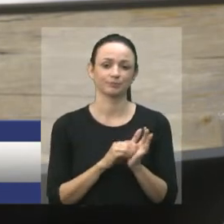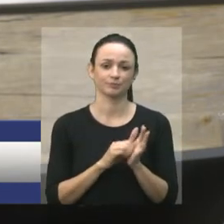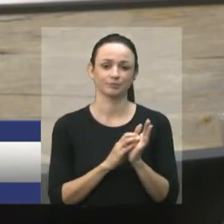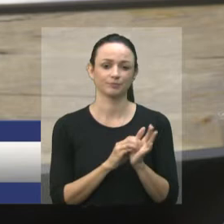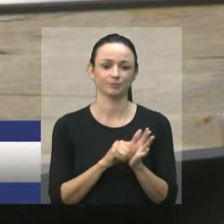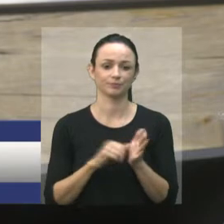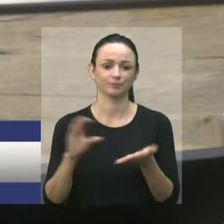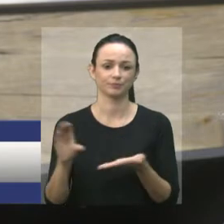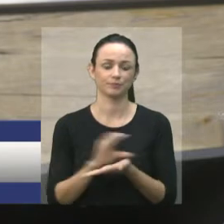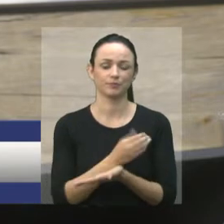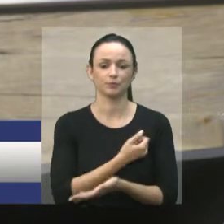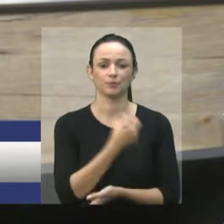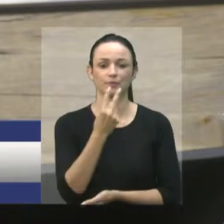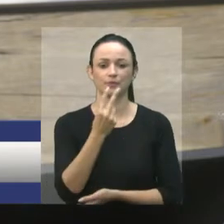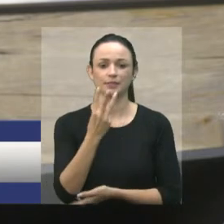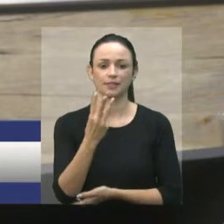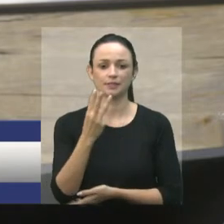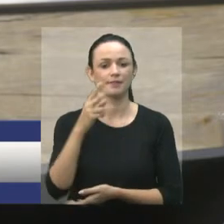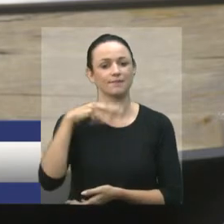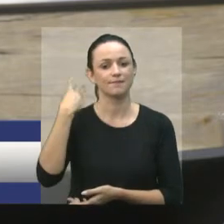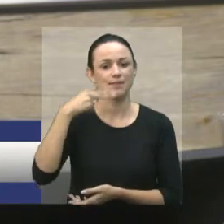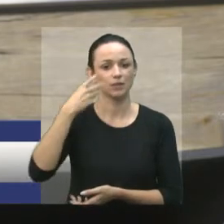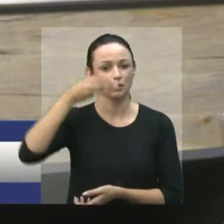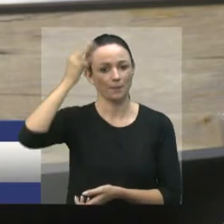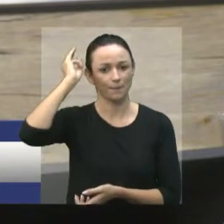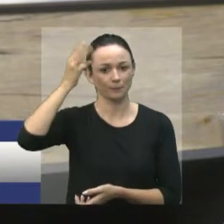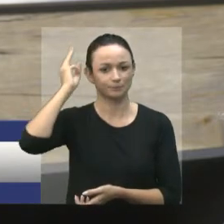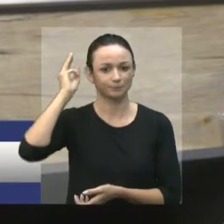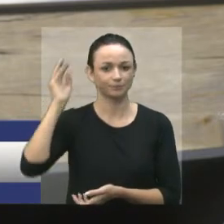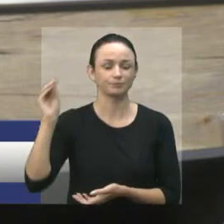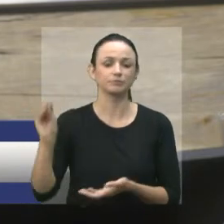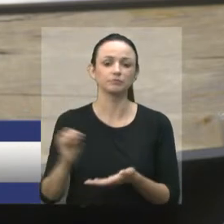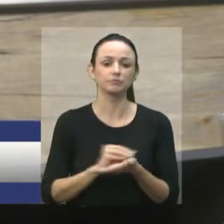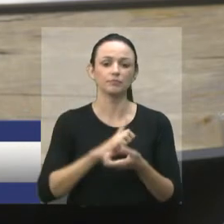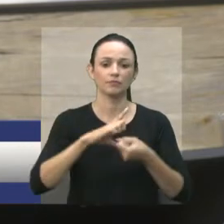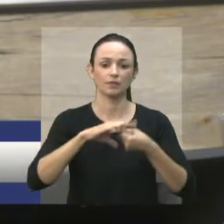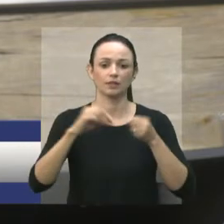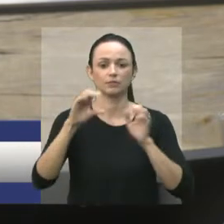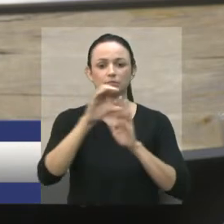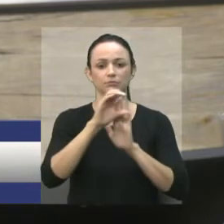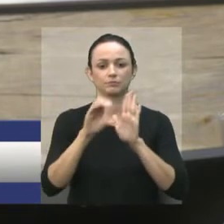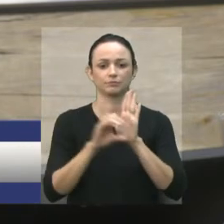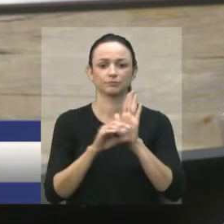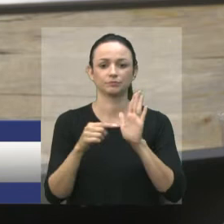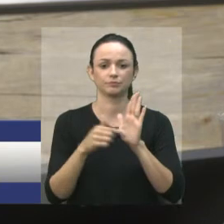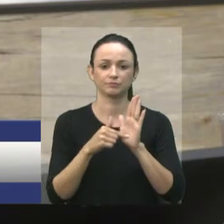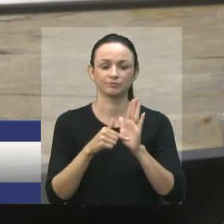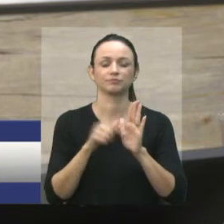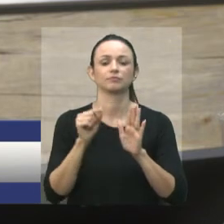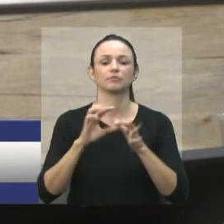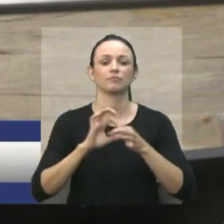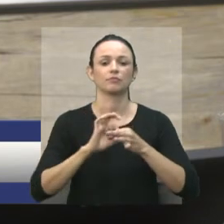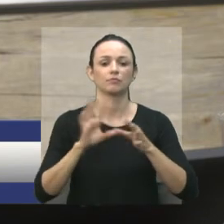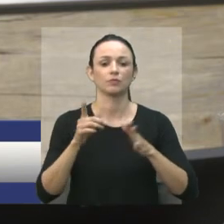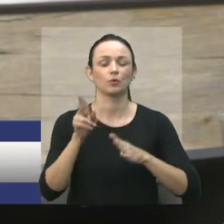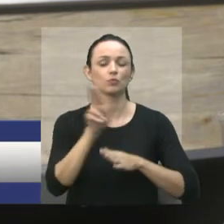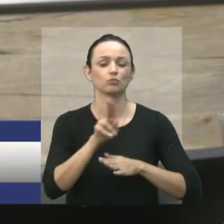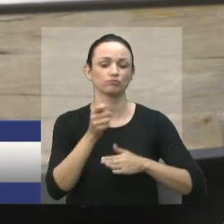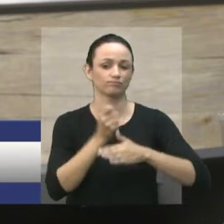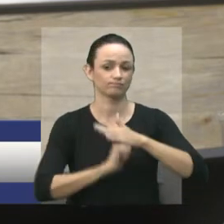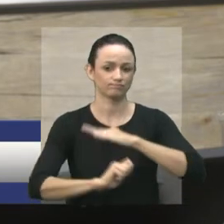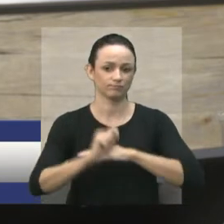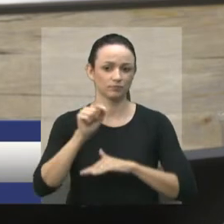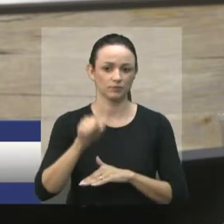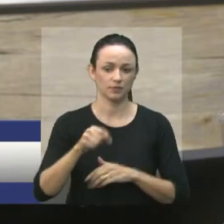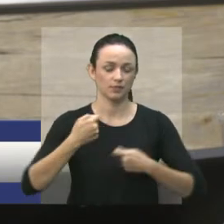número 23, vereador Matheus Turini. Insere artigo no capítulo das disposições finais, autorizando a promoção dos